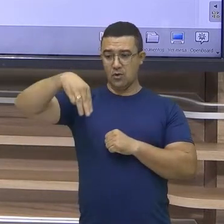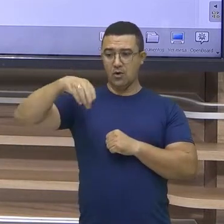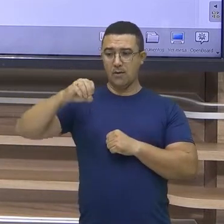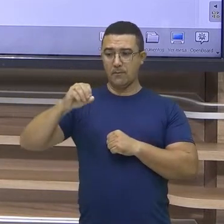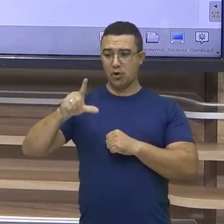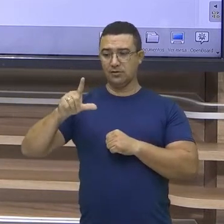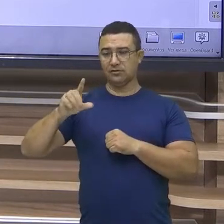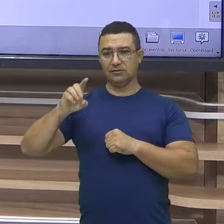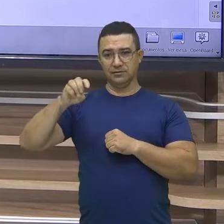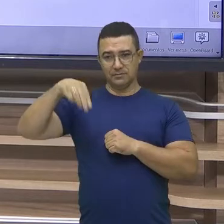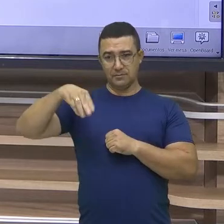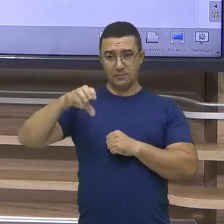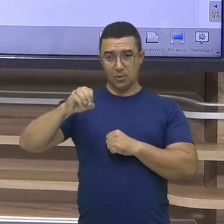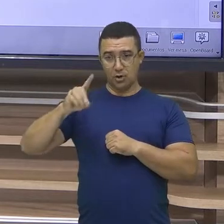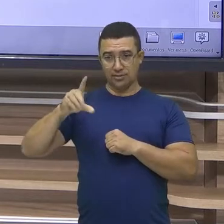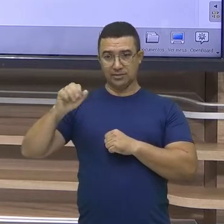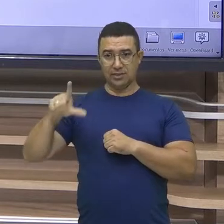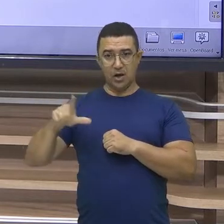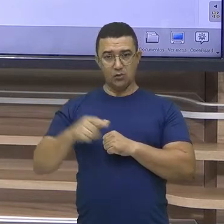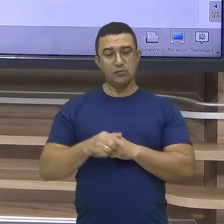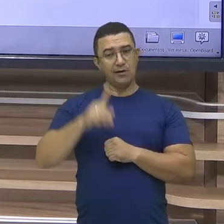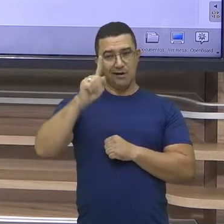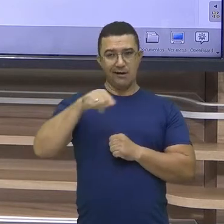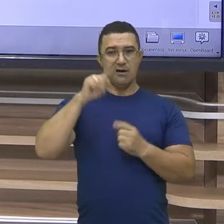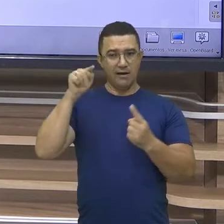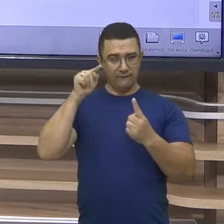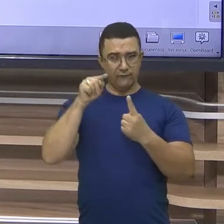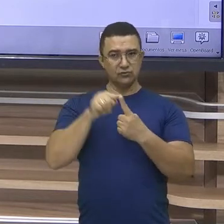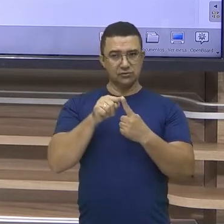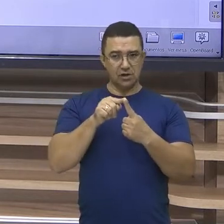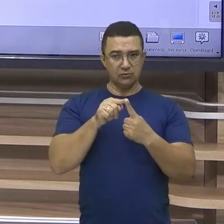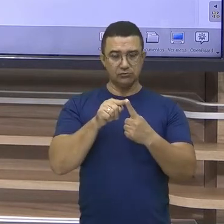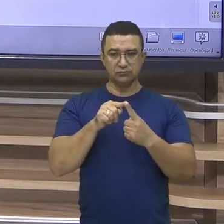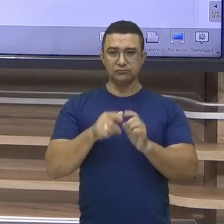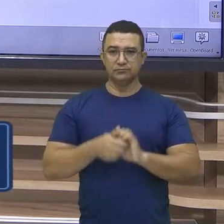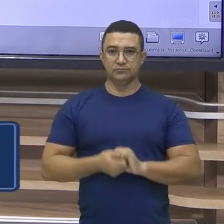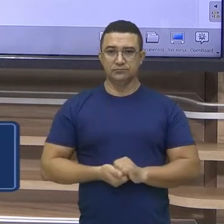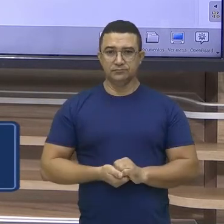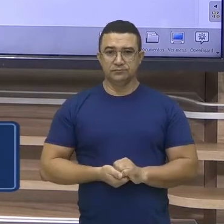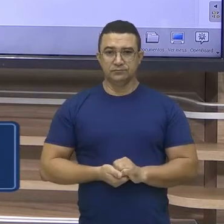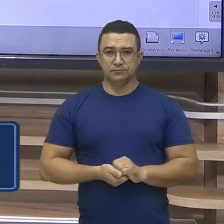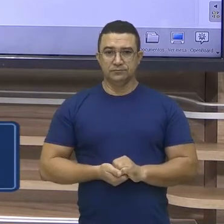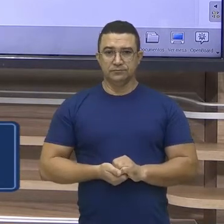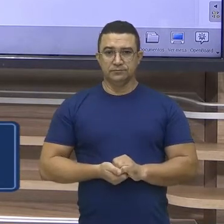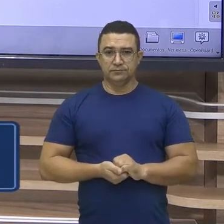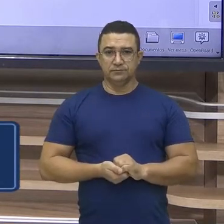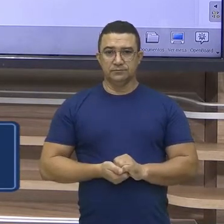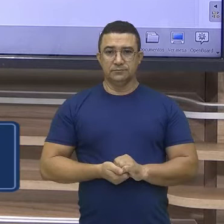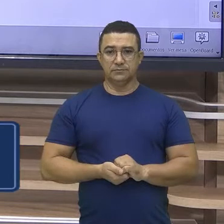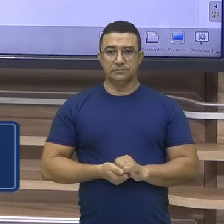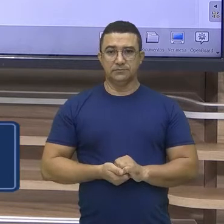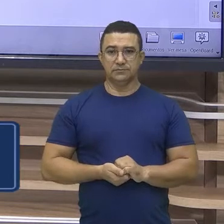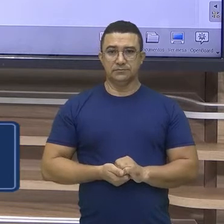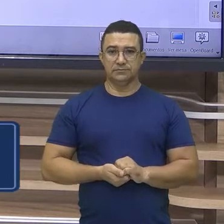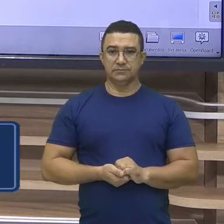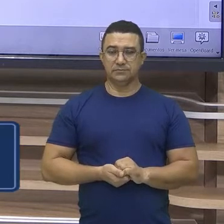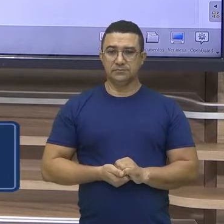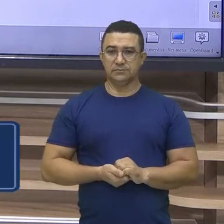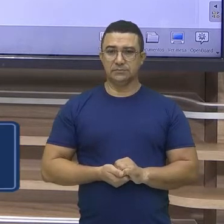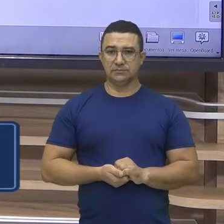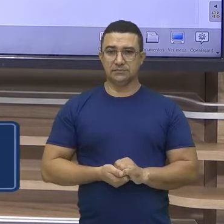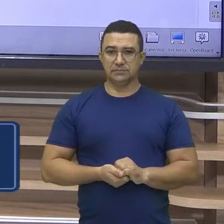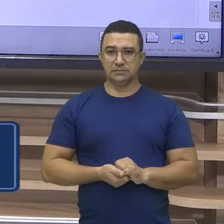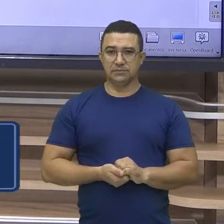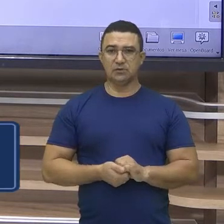Essa é a função mesmo do should. Vou mostrar a resposta agora, olha só. Então, nessa resposta, primeira questão, né? Eu tenho